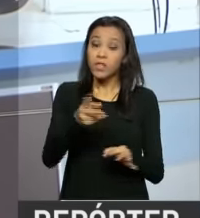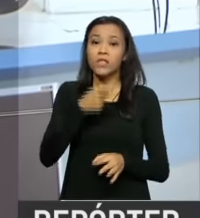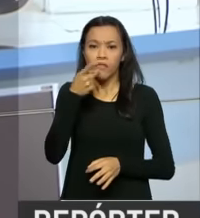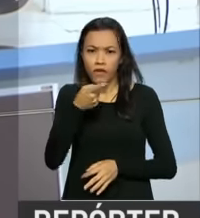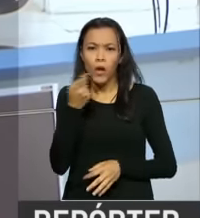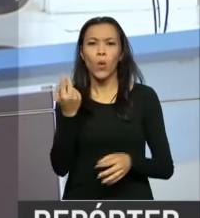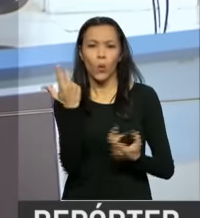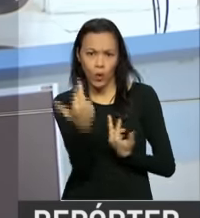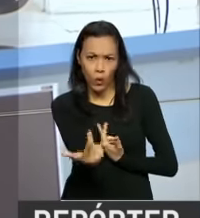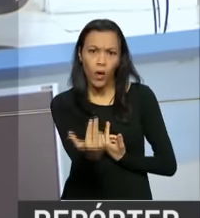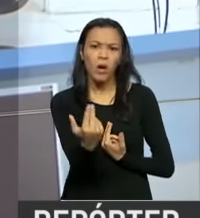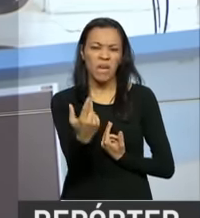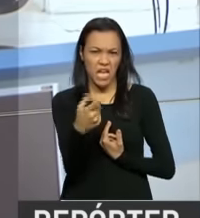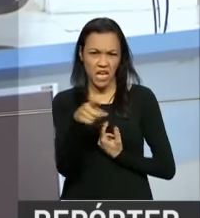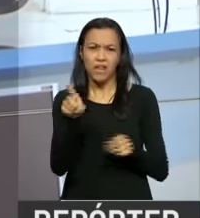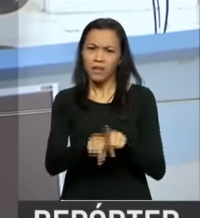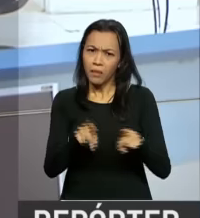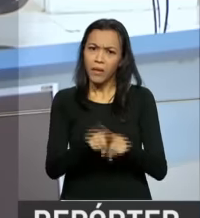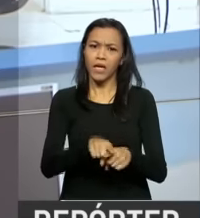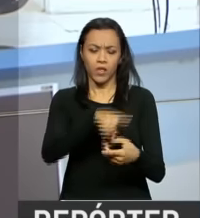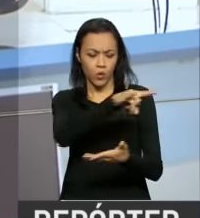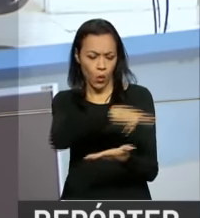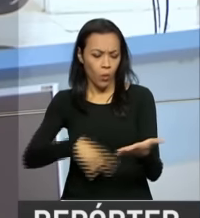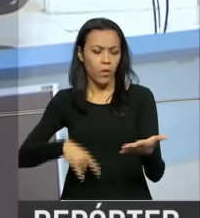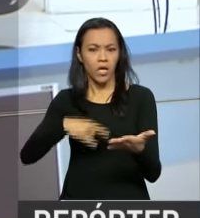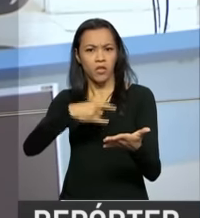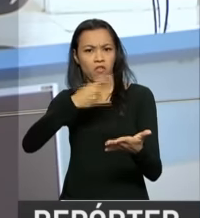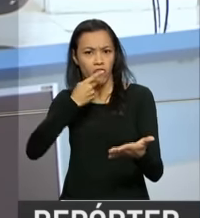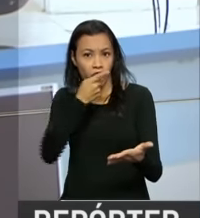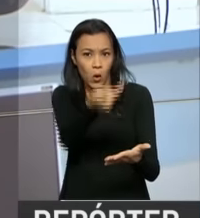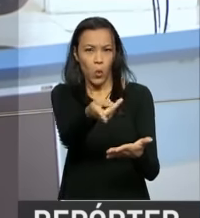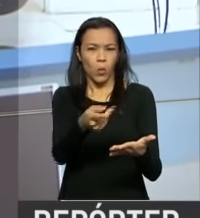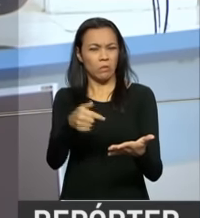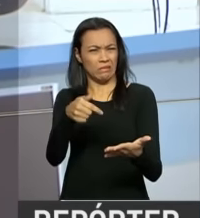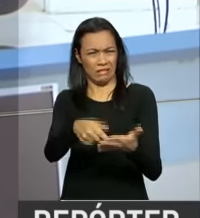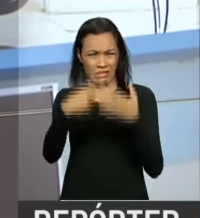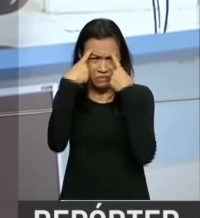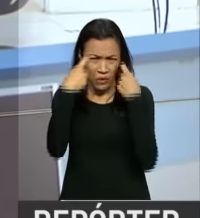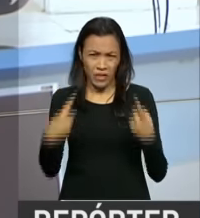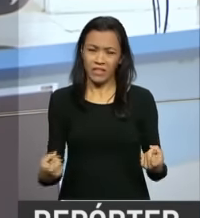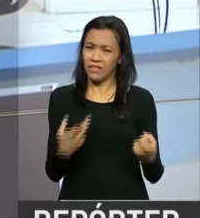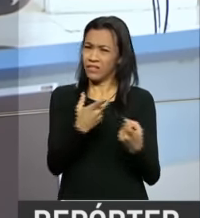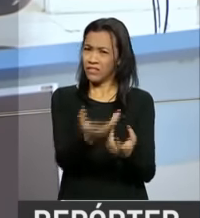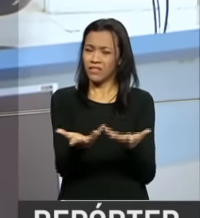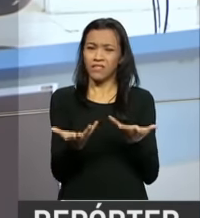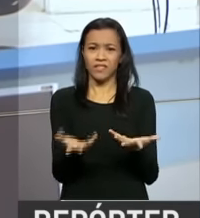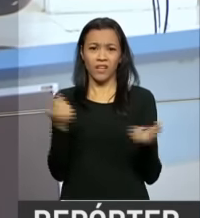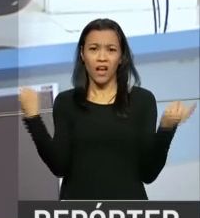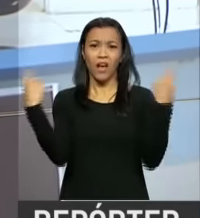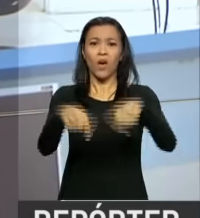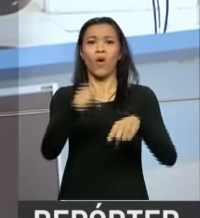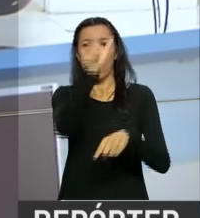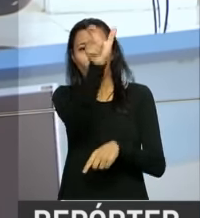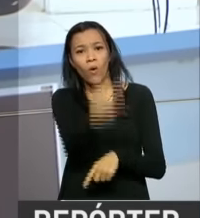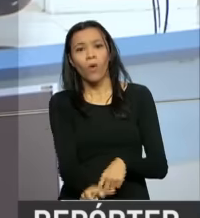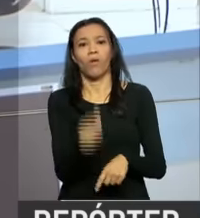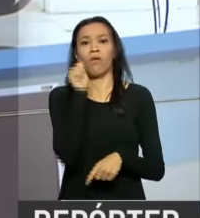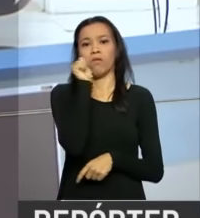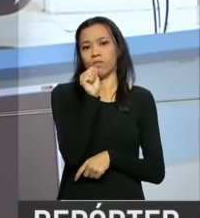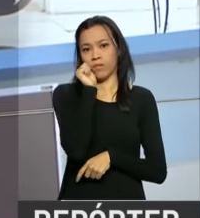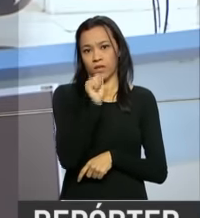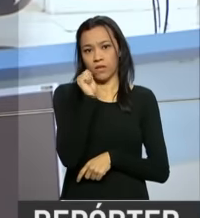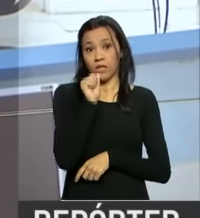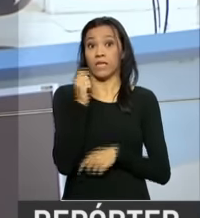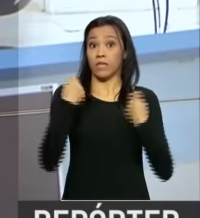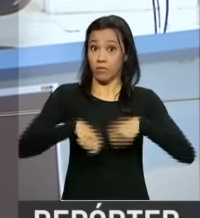o caso. Em nota, ele repudiou o crime e afirmou que o estupro representa a maior violência contra a dignidade da mulher